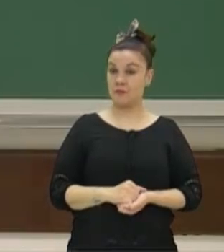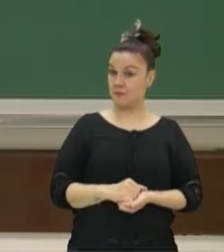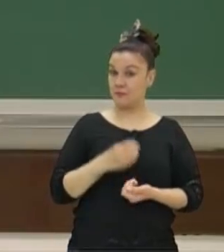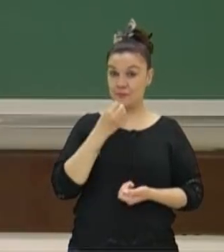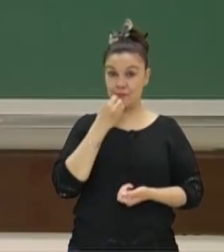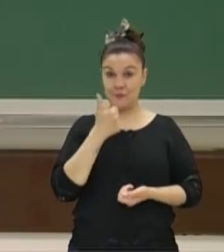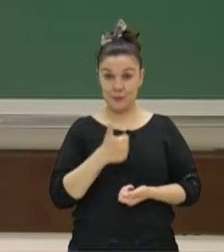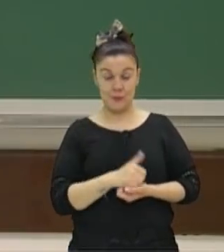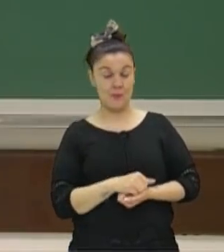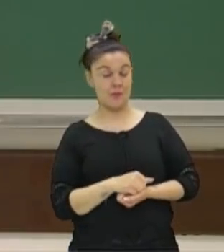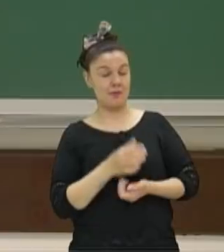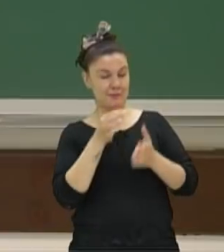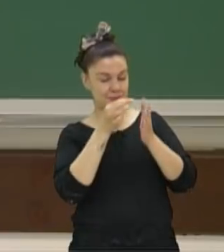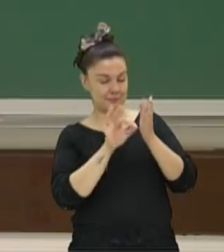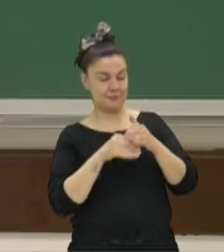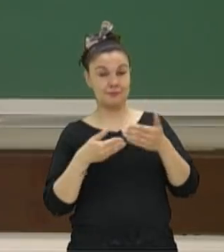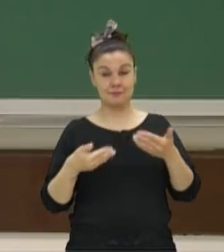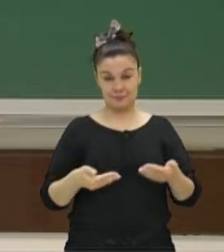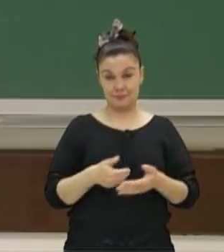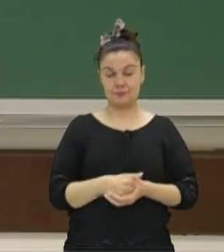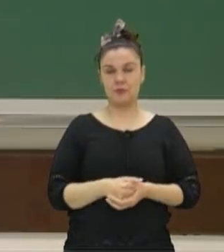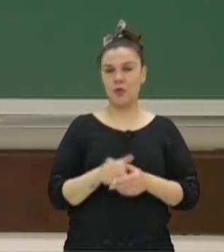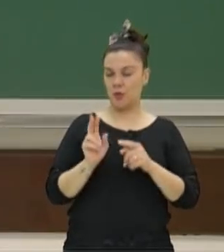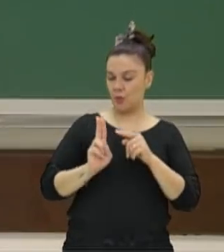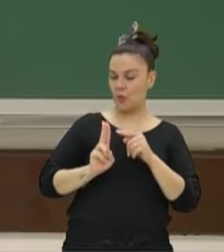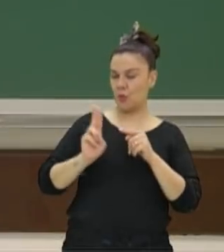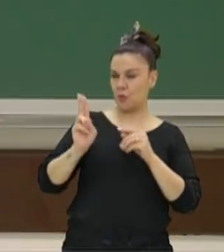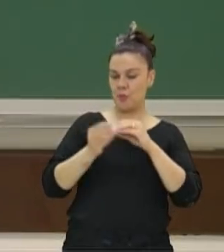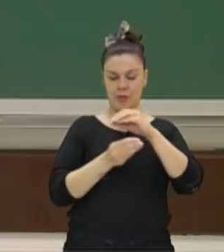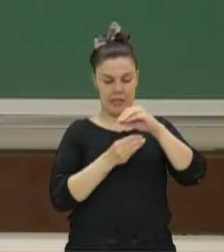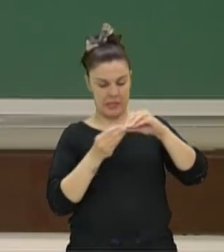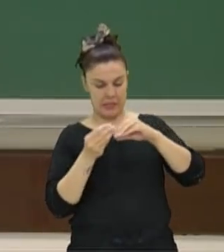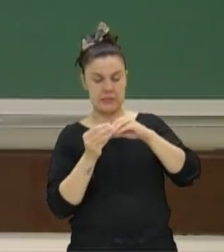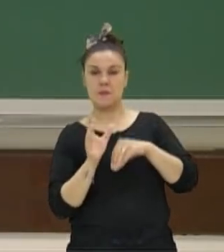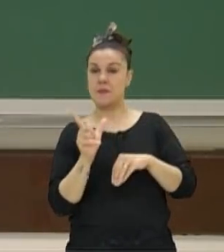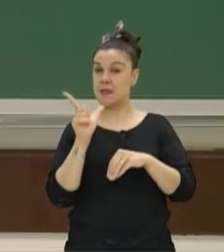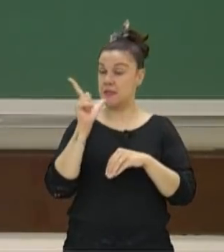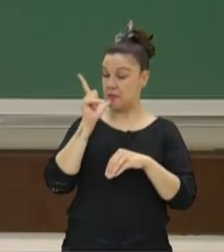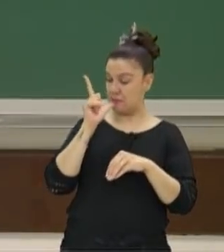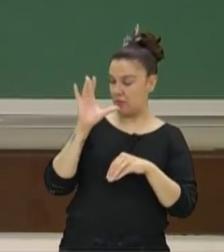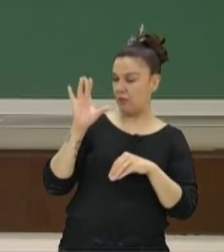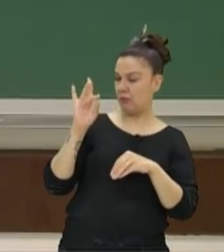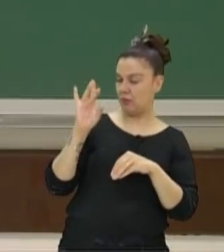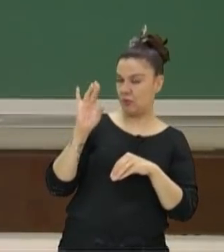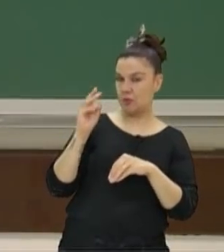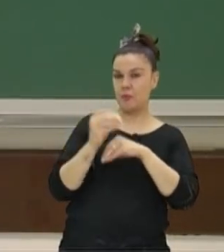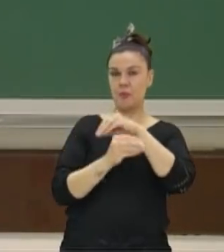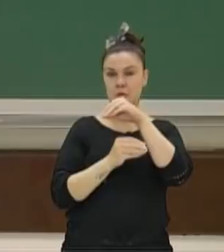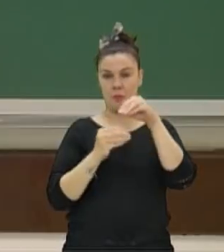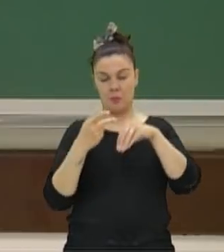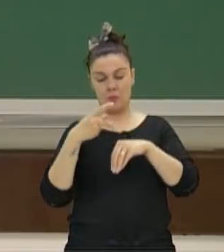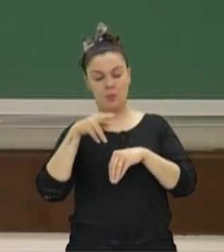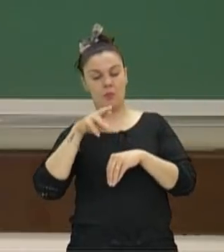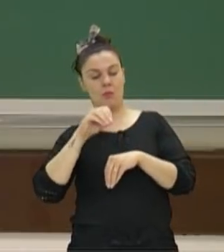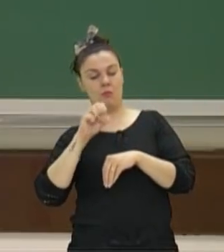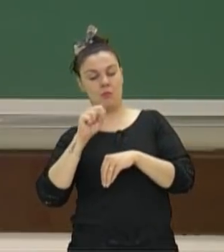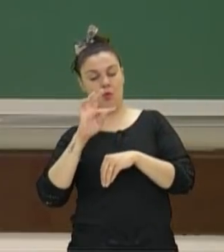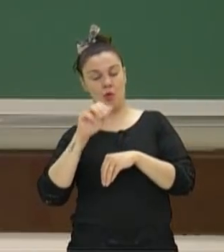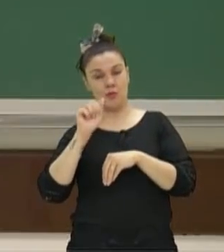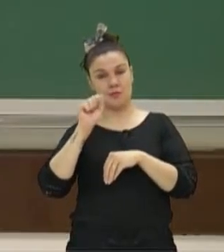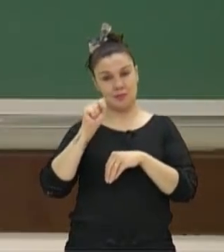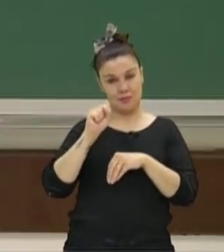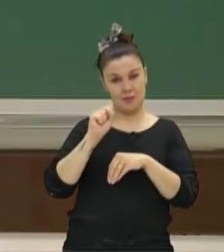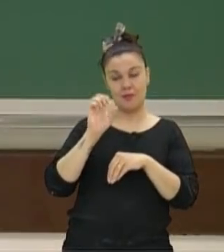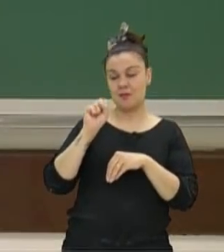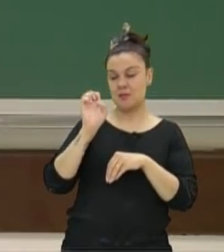Muito bem, vamos corrigir então? Então o nome, né, dessa mistura aí de líquidos seminais, líquido produzido pela próstata e